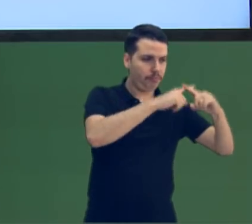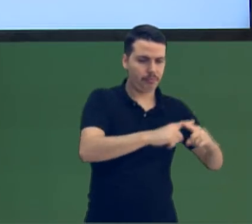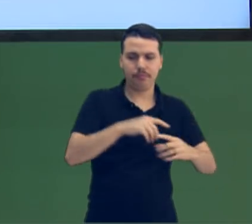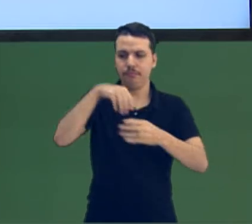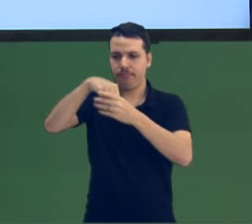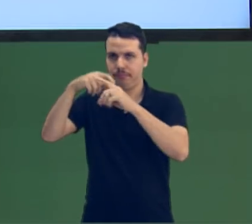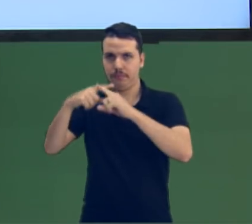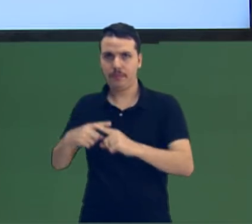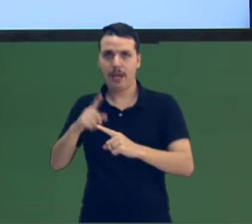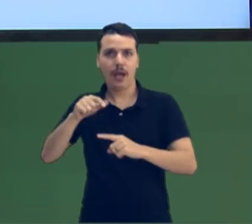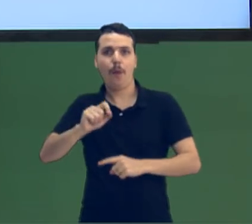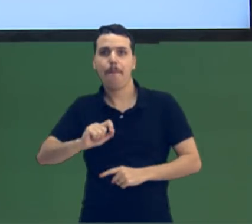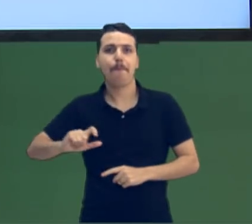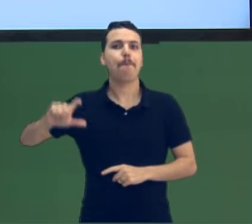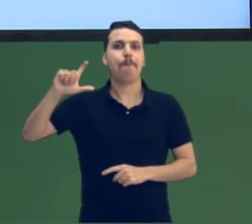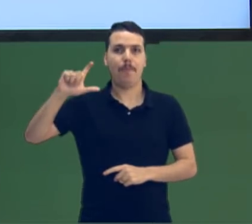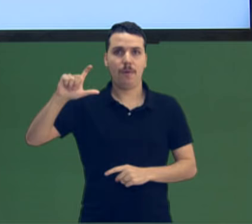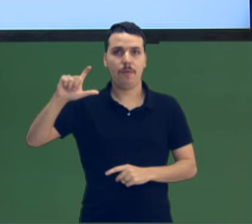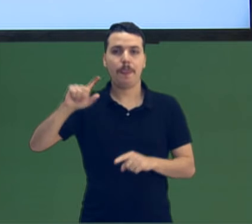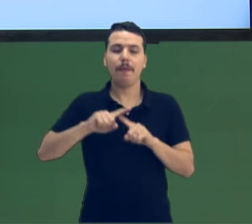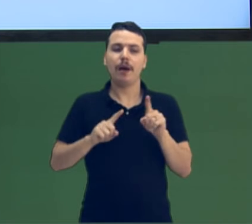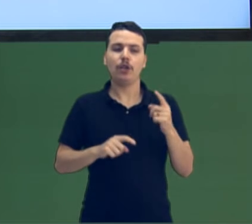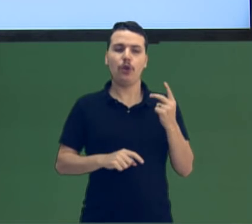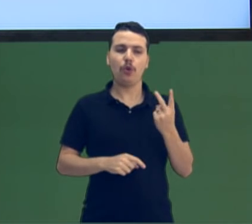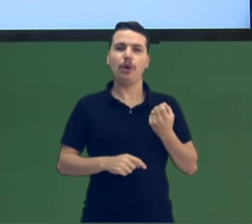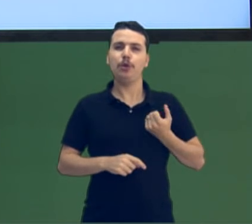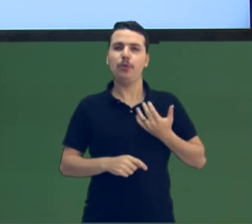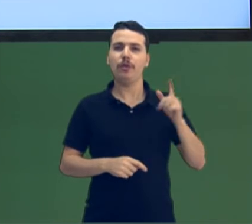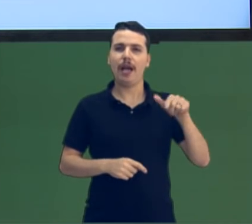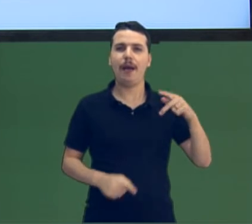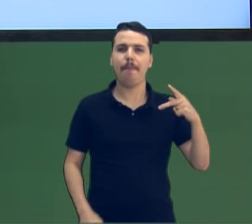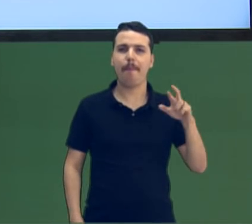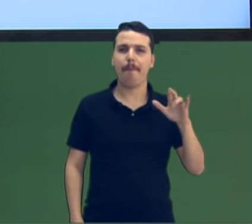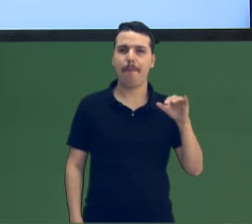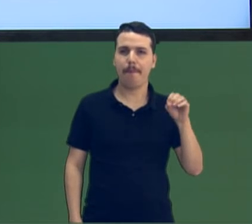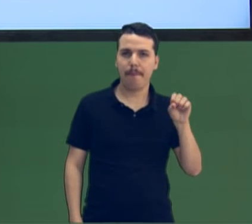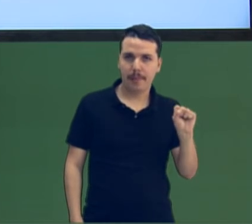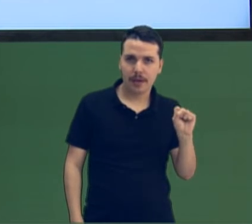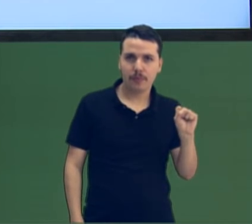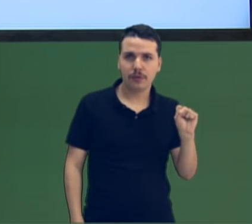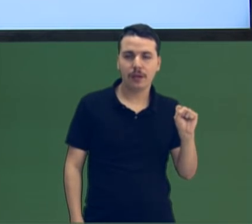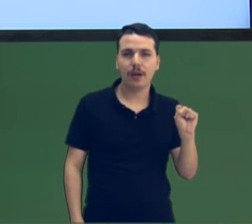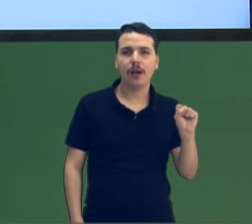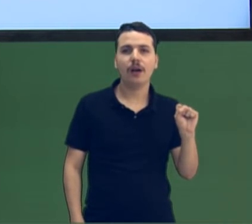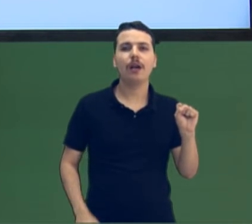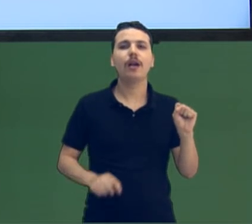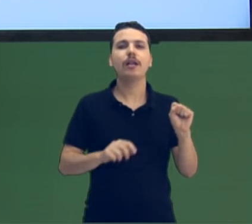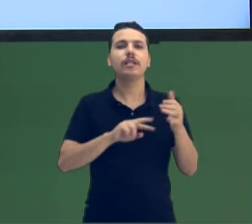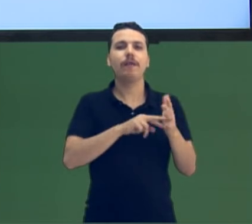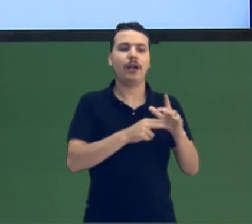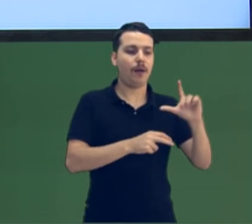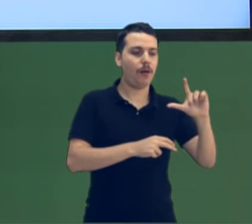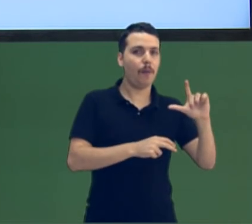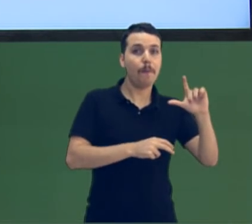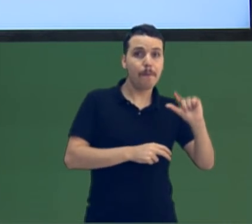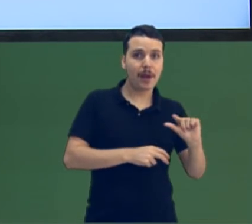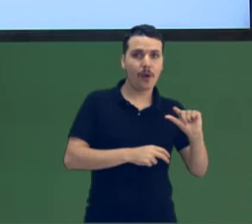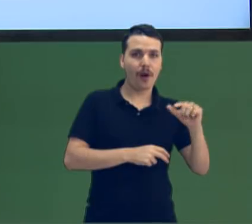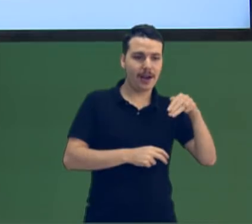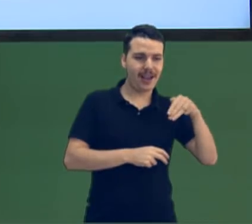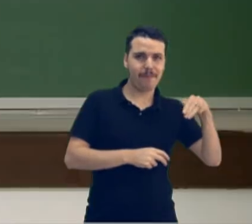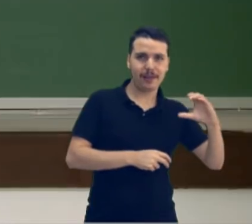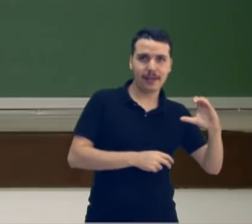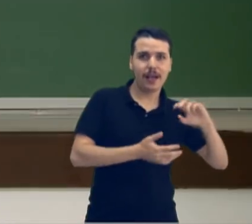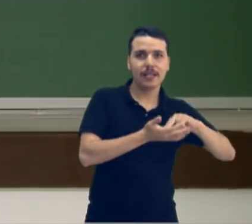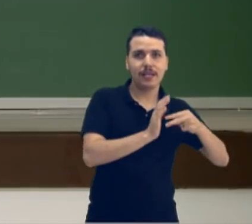é o maior deles. Quando eu tenho dois números que são primos, dois ou mais números que são primos, o menor múltiplo é o produto